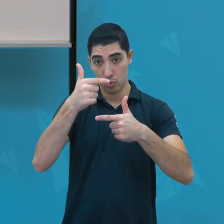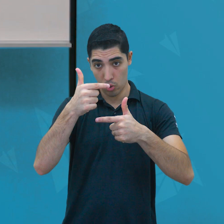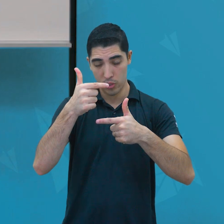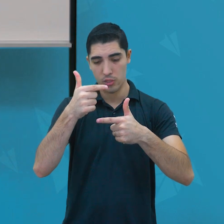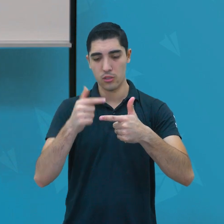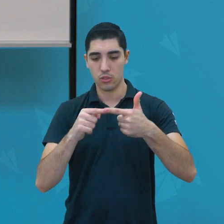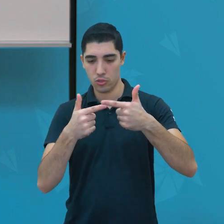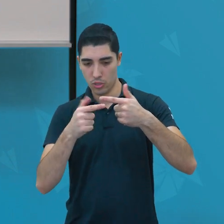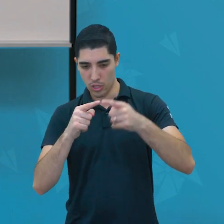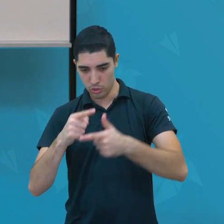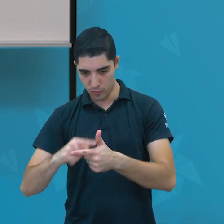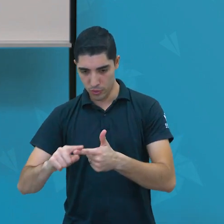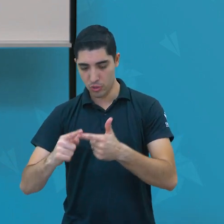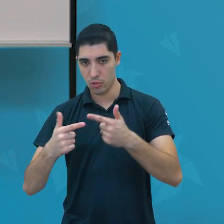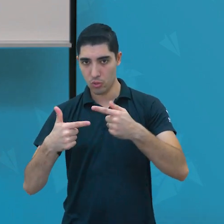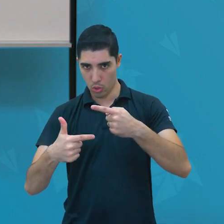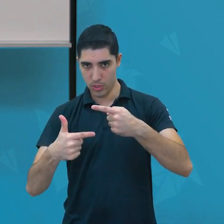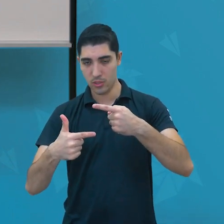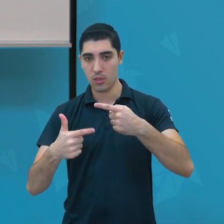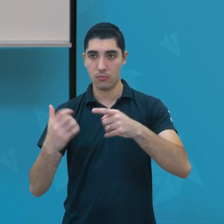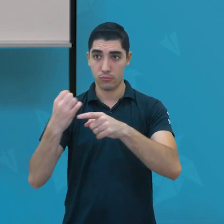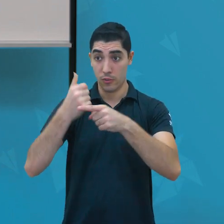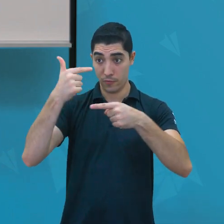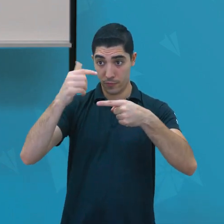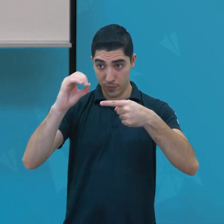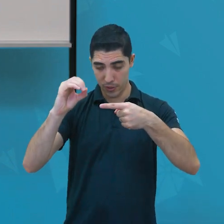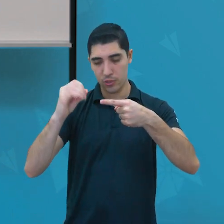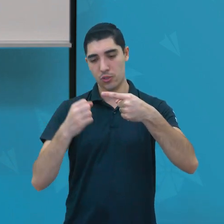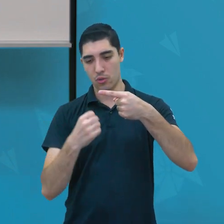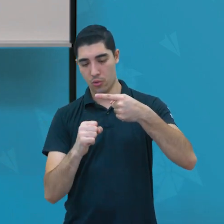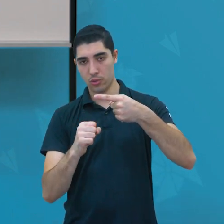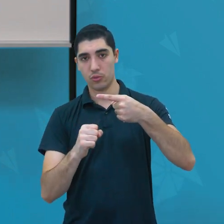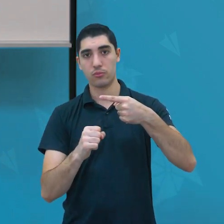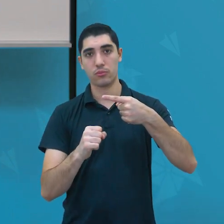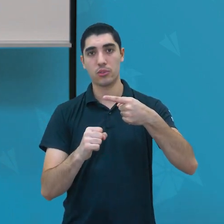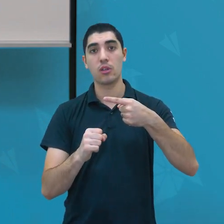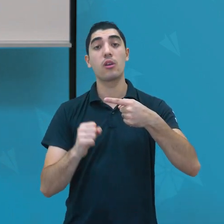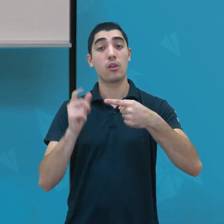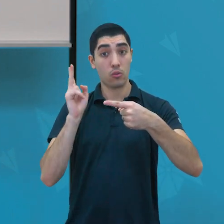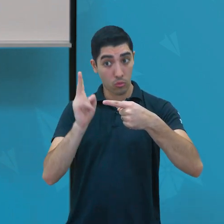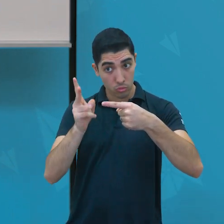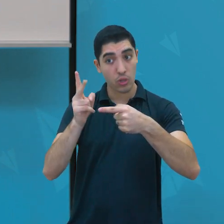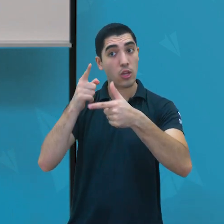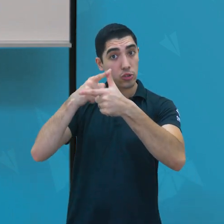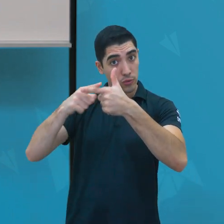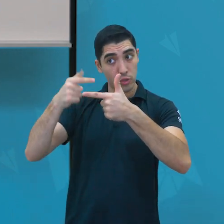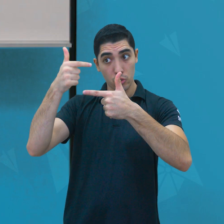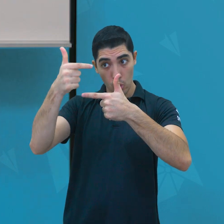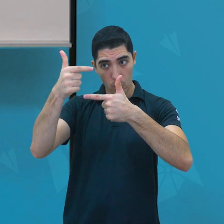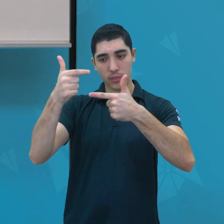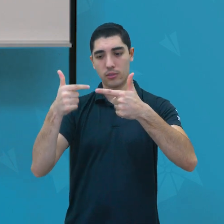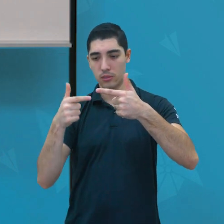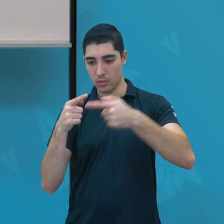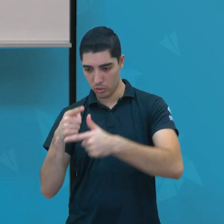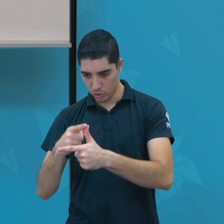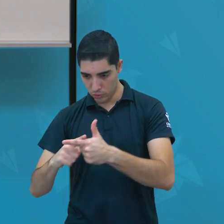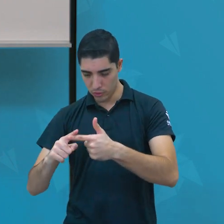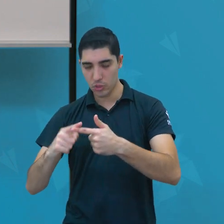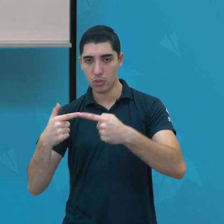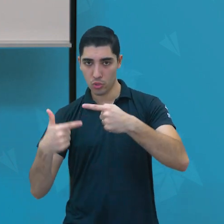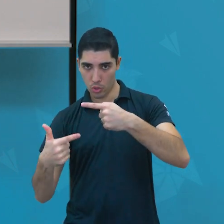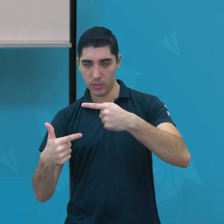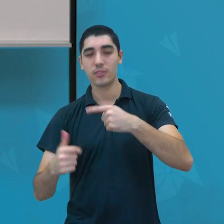20, esse aqui 8. Ainda consigo dividir por 2? Em cima e embaixo é a